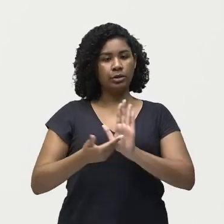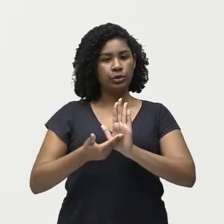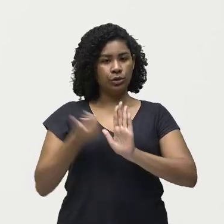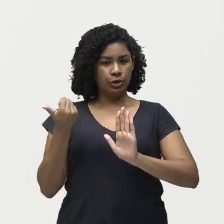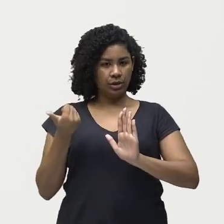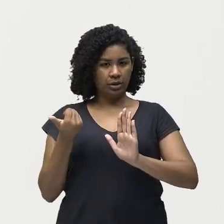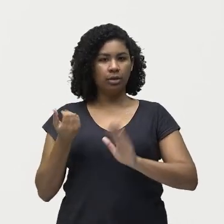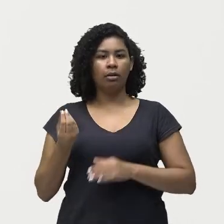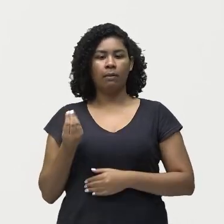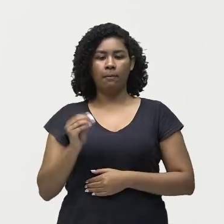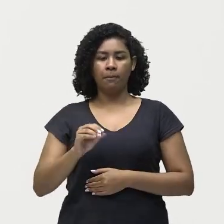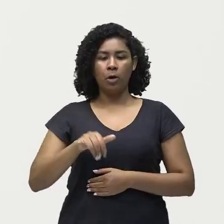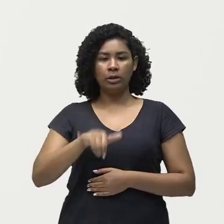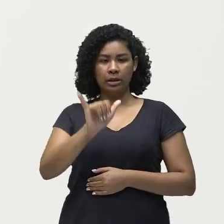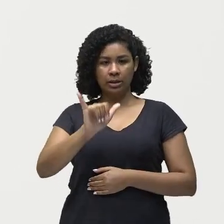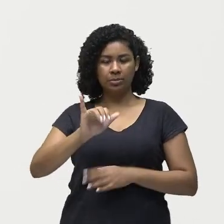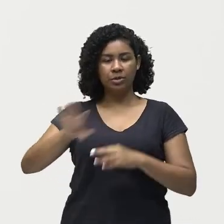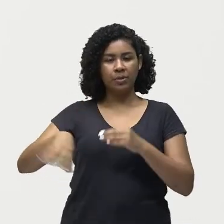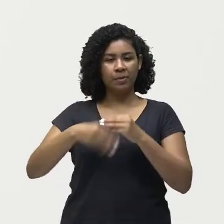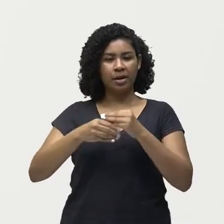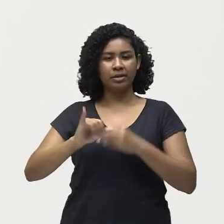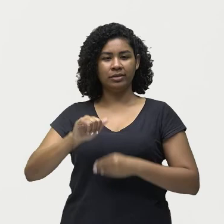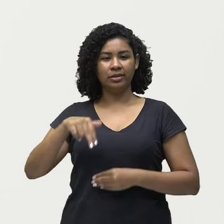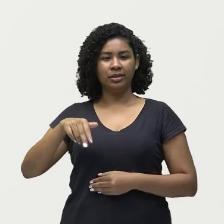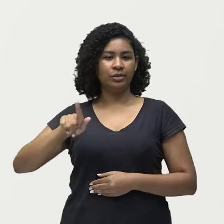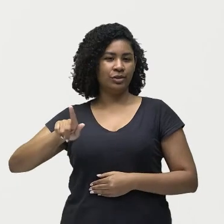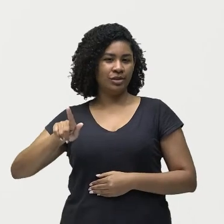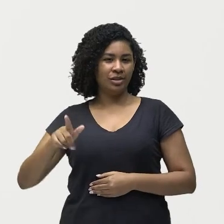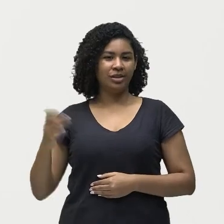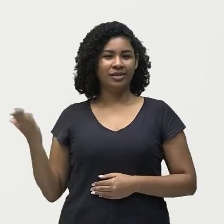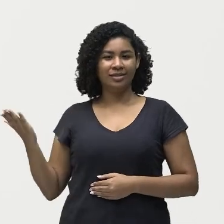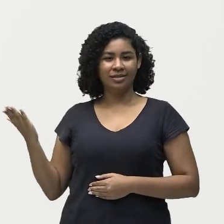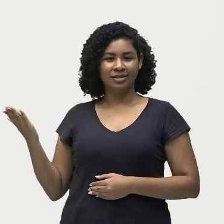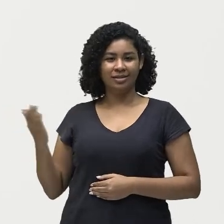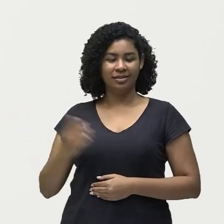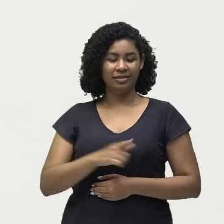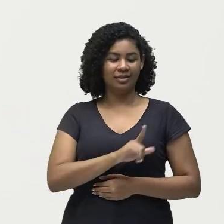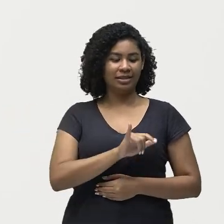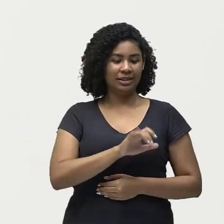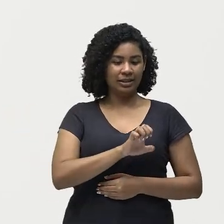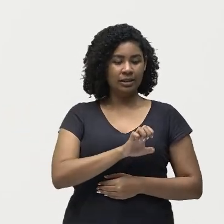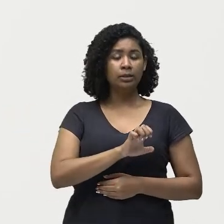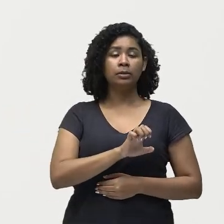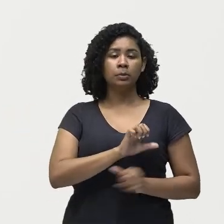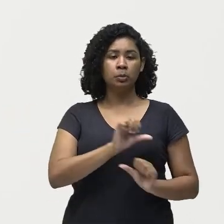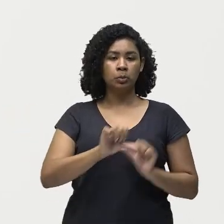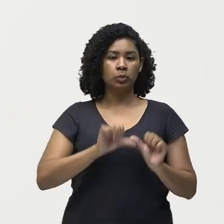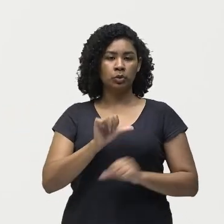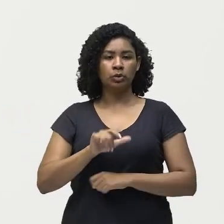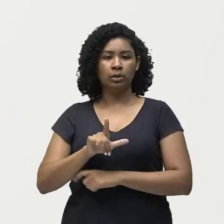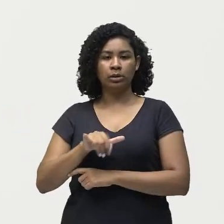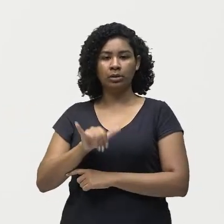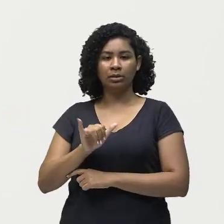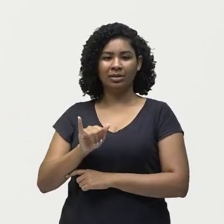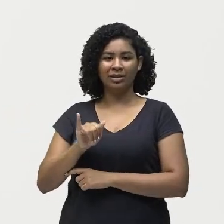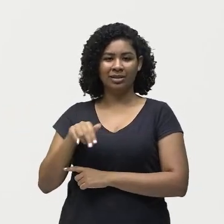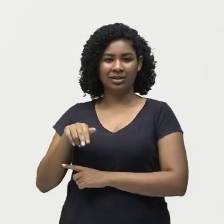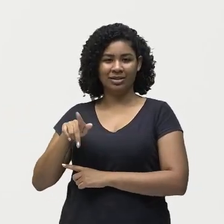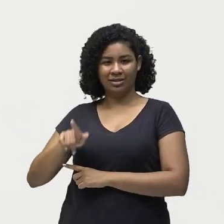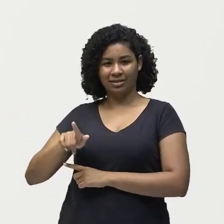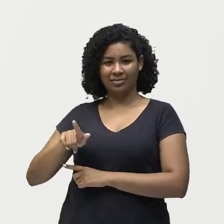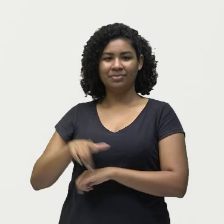substituído pelo Y, e eu acrescento o ING. Então, tem lie, lion. O verbo die, que é o verbo